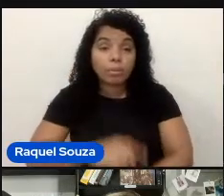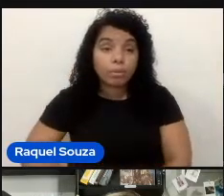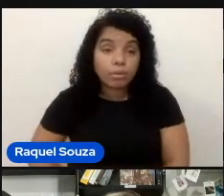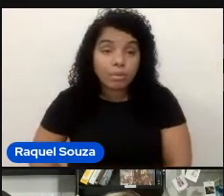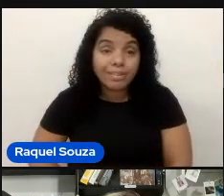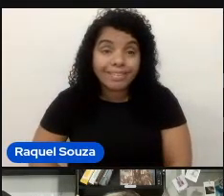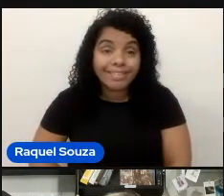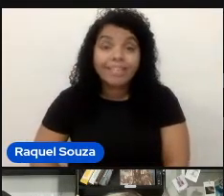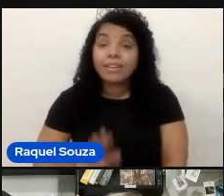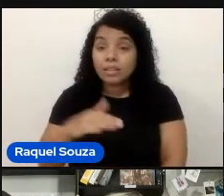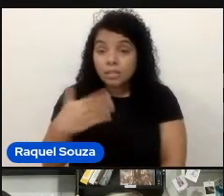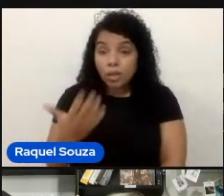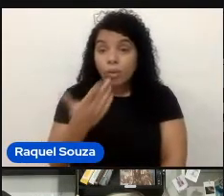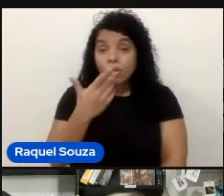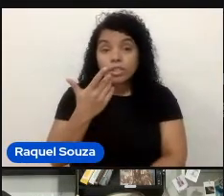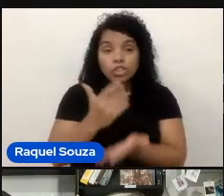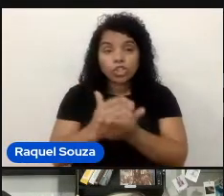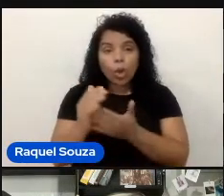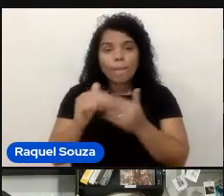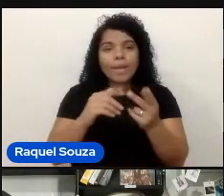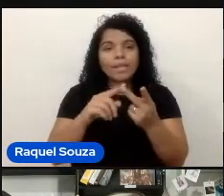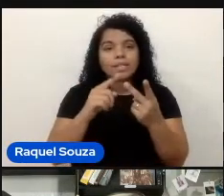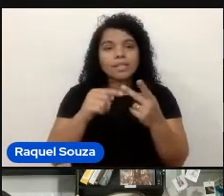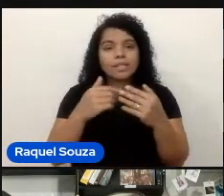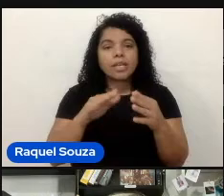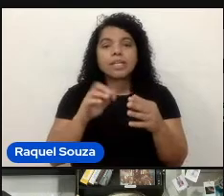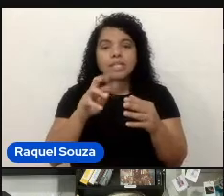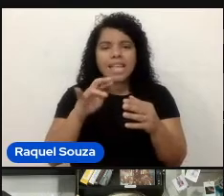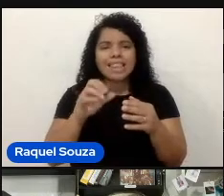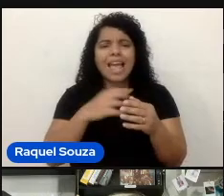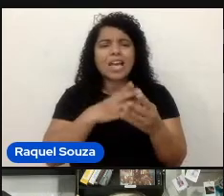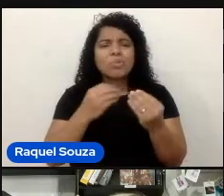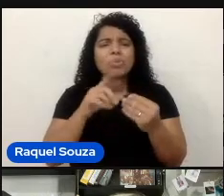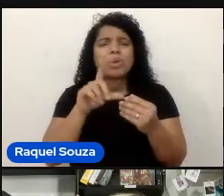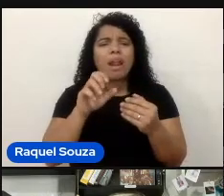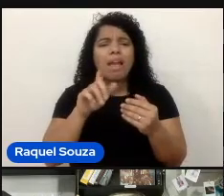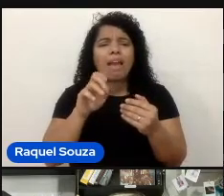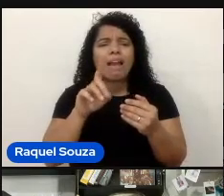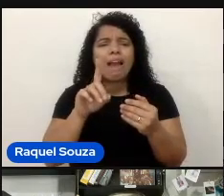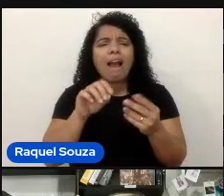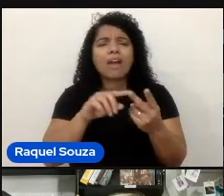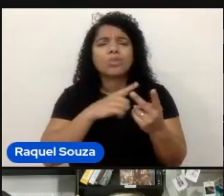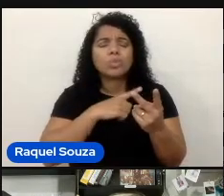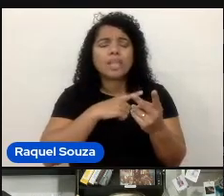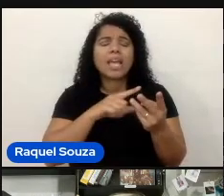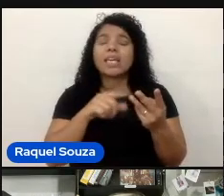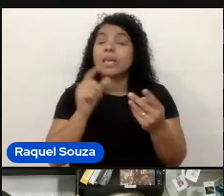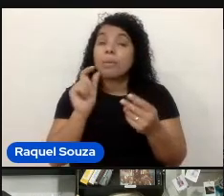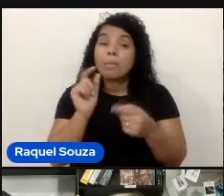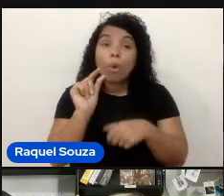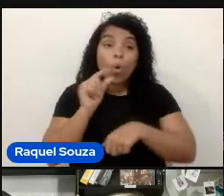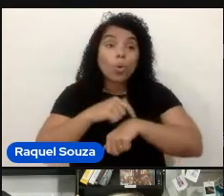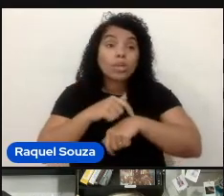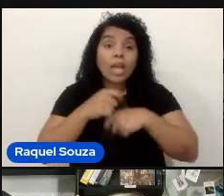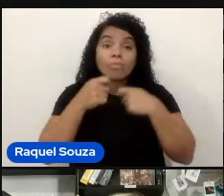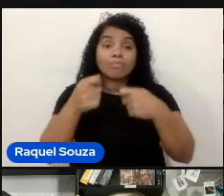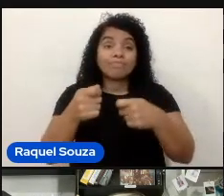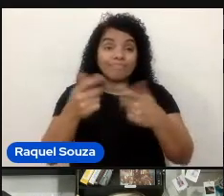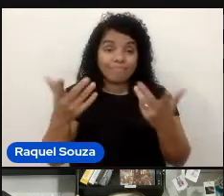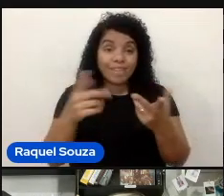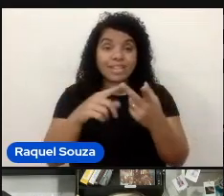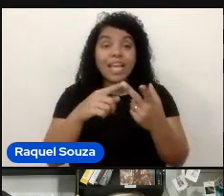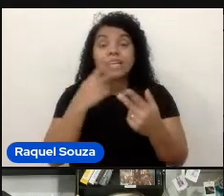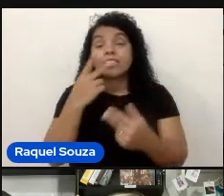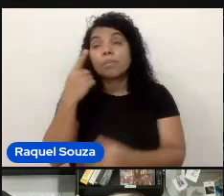gente começa a pegar um cenário onde a gente tem muito legado, muita coisa e pouco tempo para fazer uma entrega, a gente entendeu que o que traz mais valor